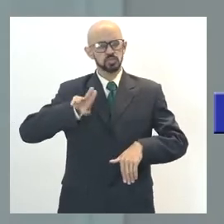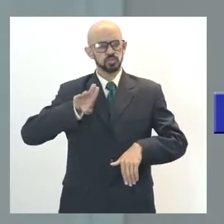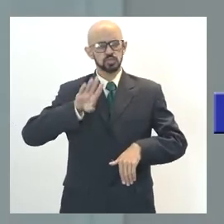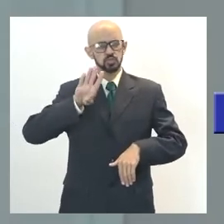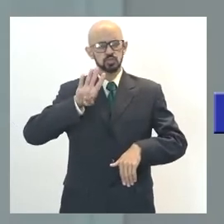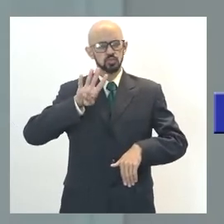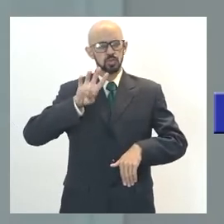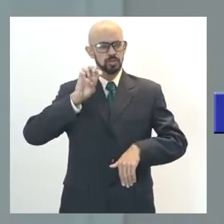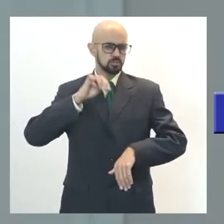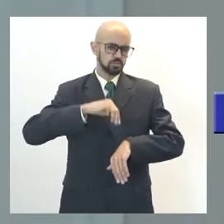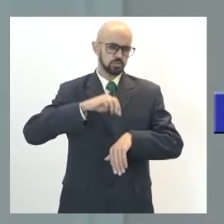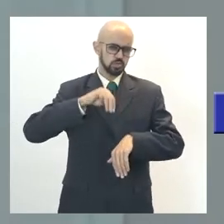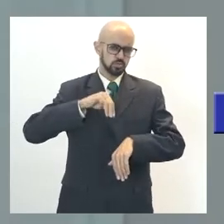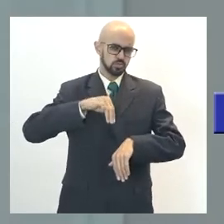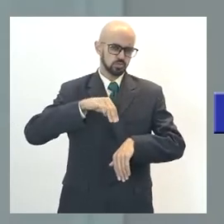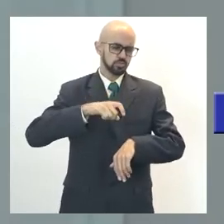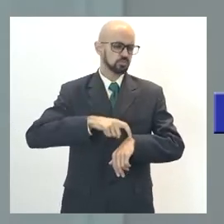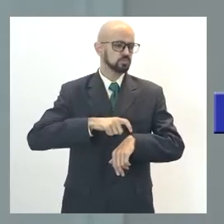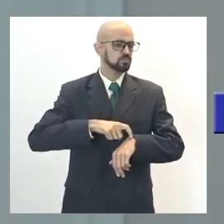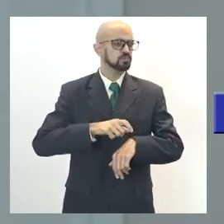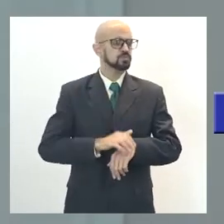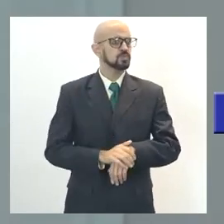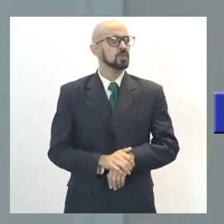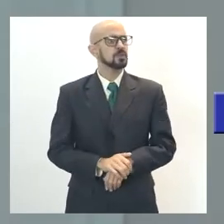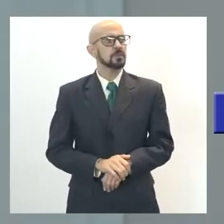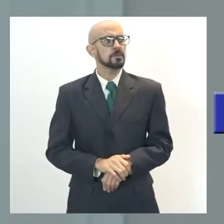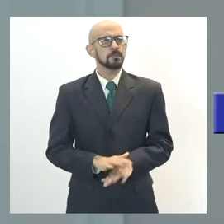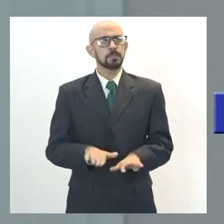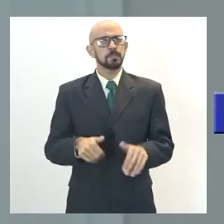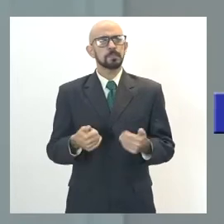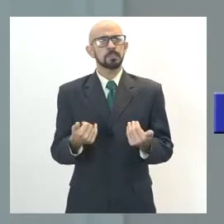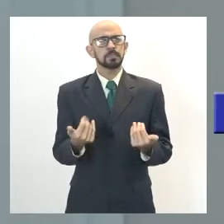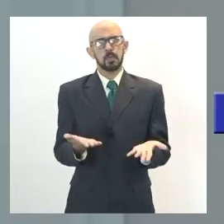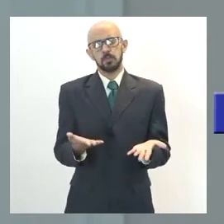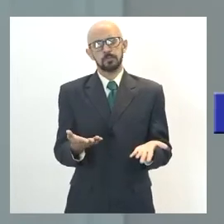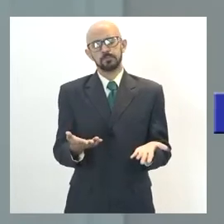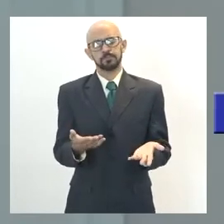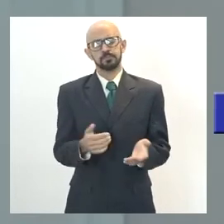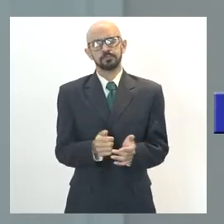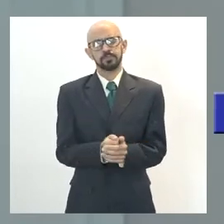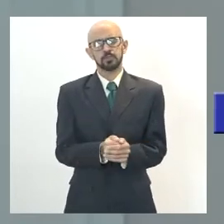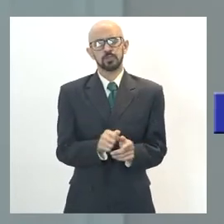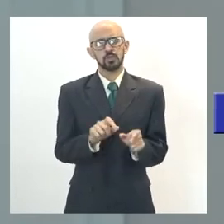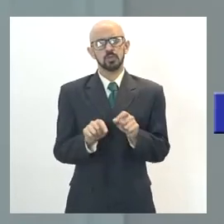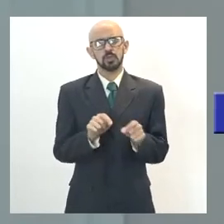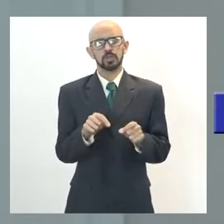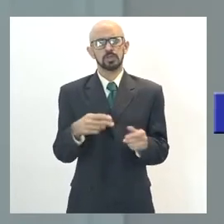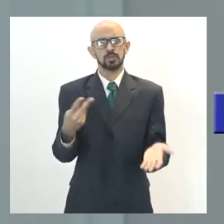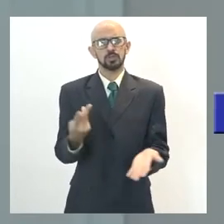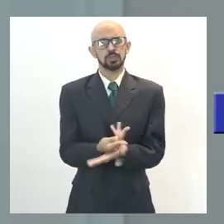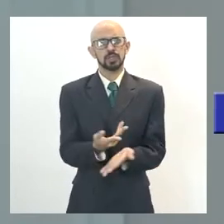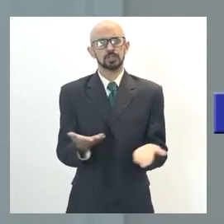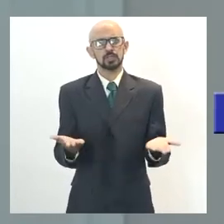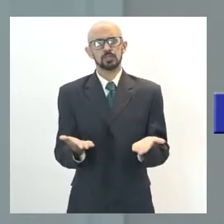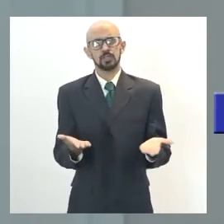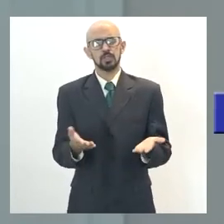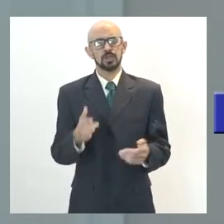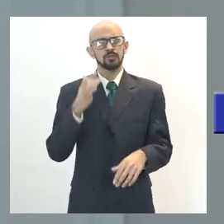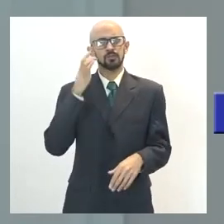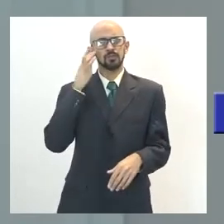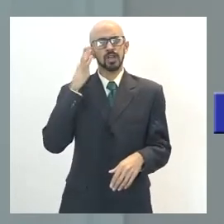br qual é a situação posta aqui é de fácil